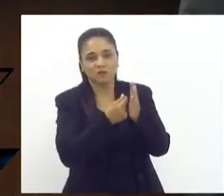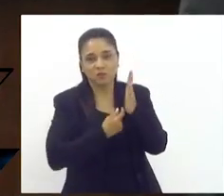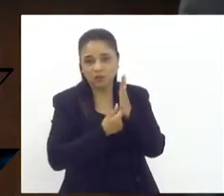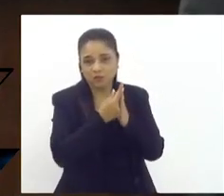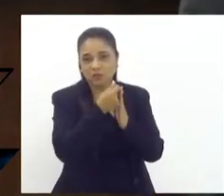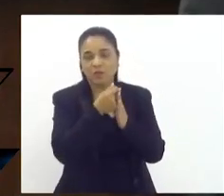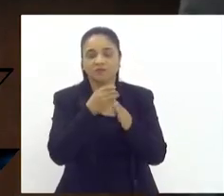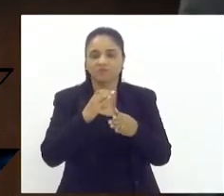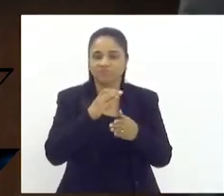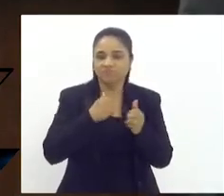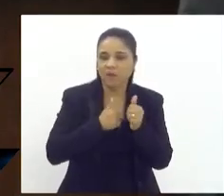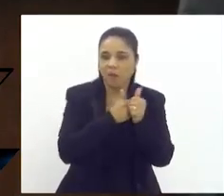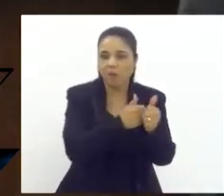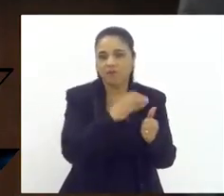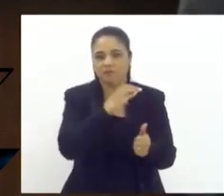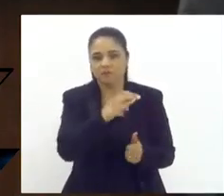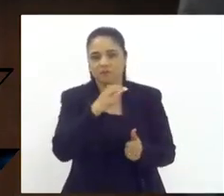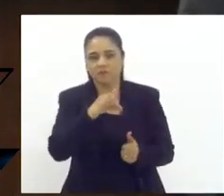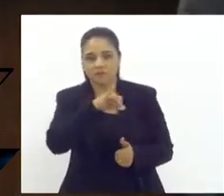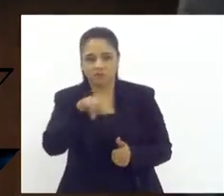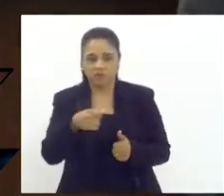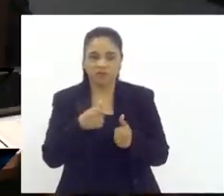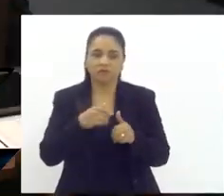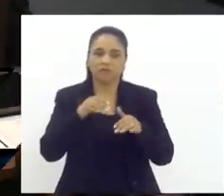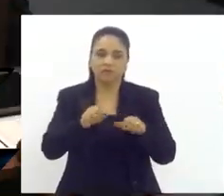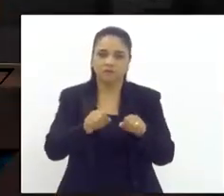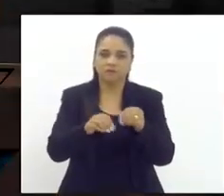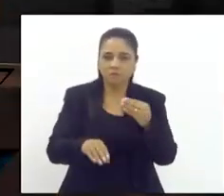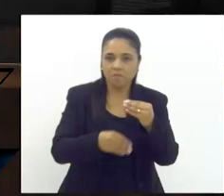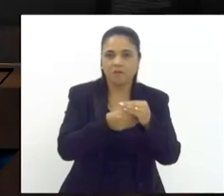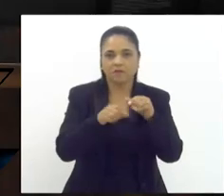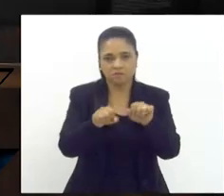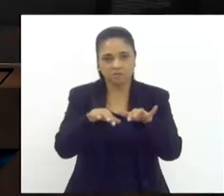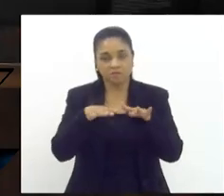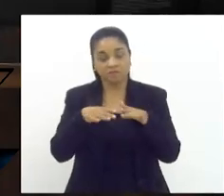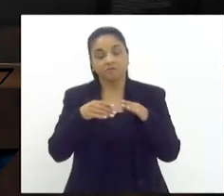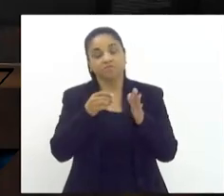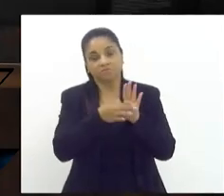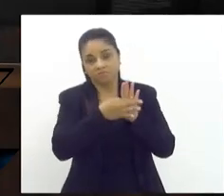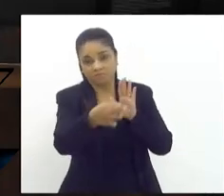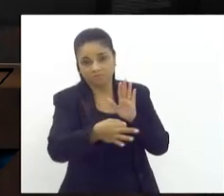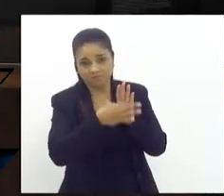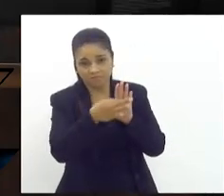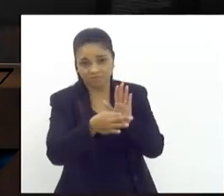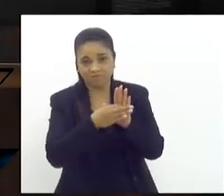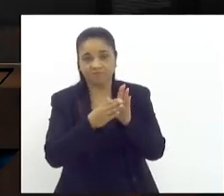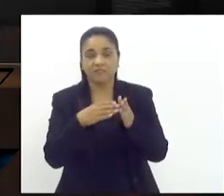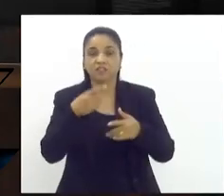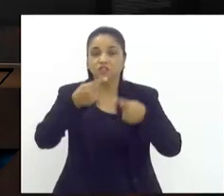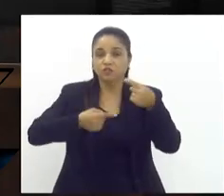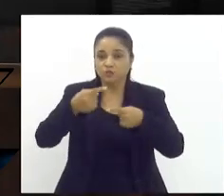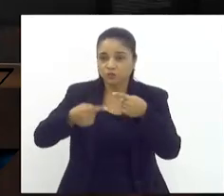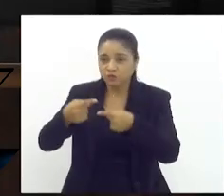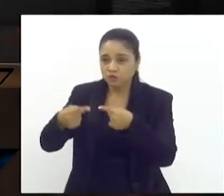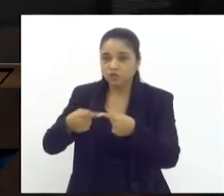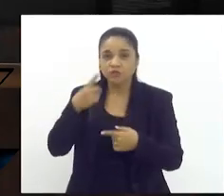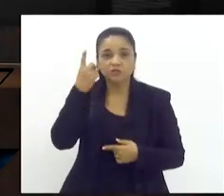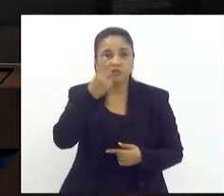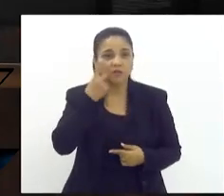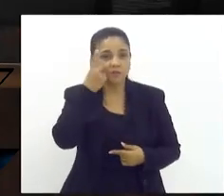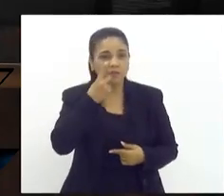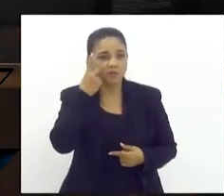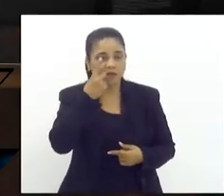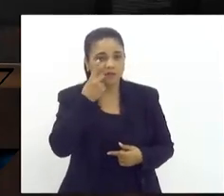o parecer a ccj as emenda de plenário com os pareceres emitido em discussão para discutir Deputado